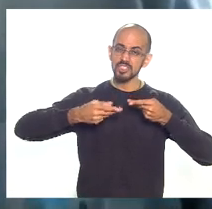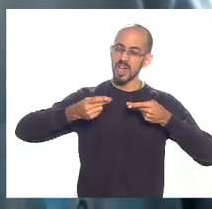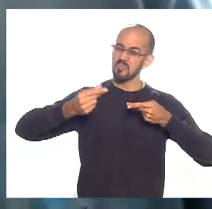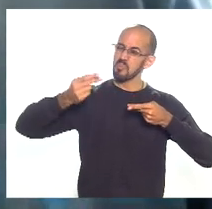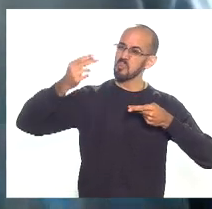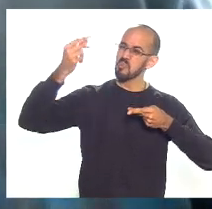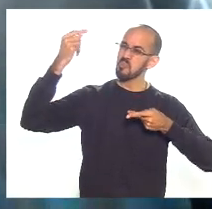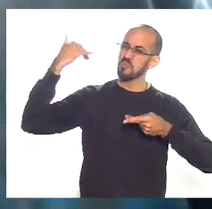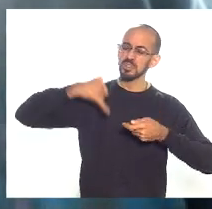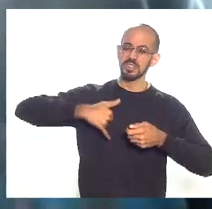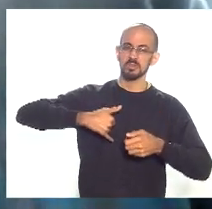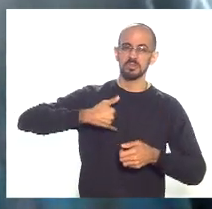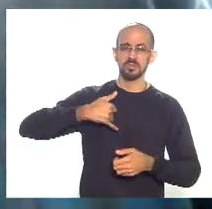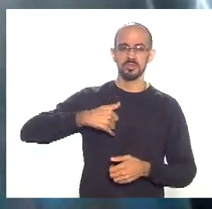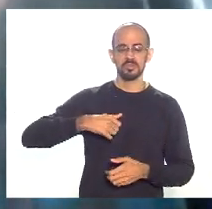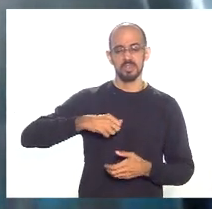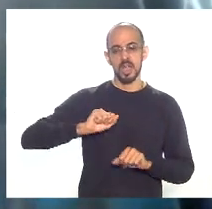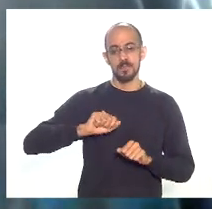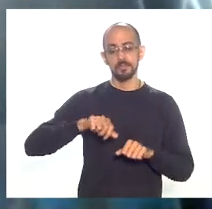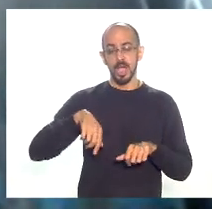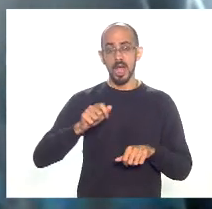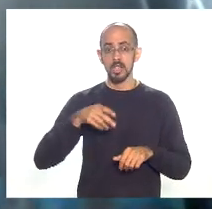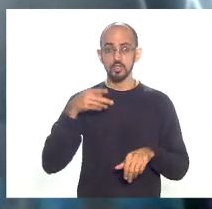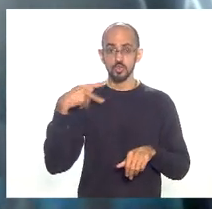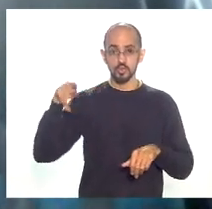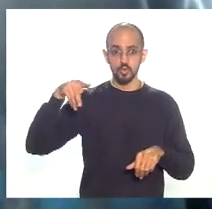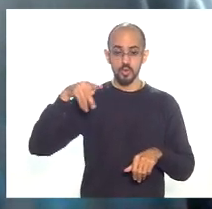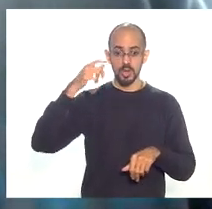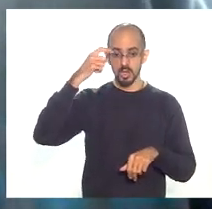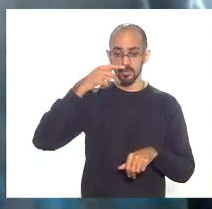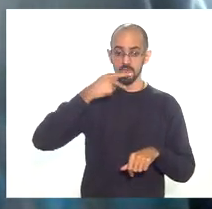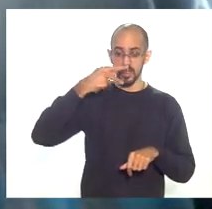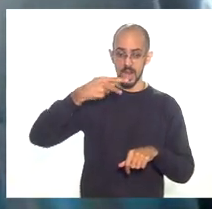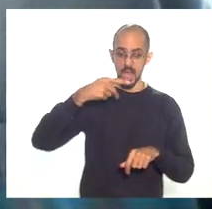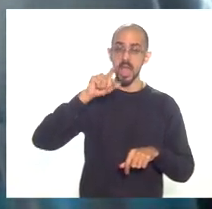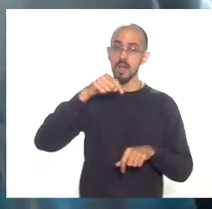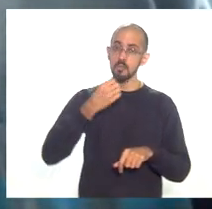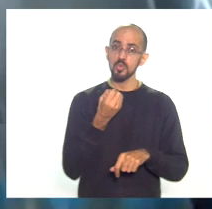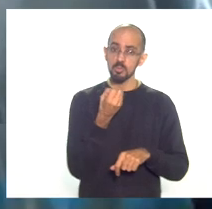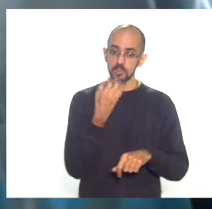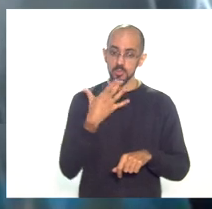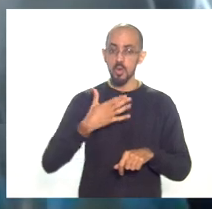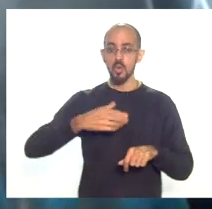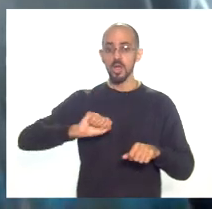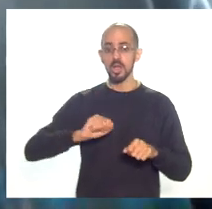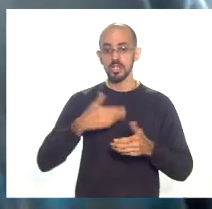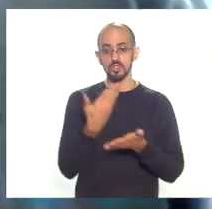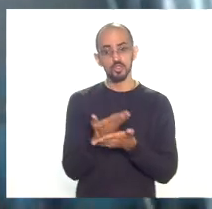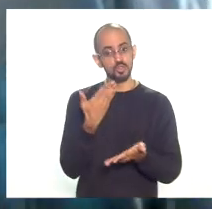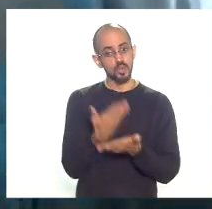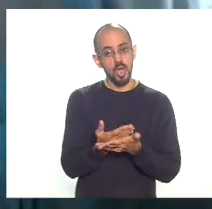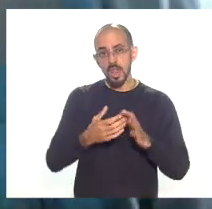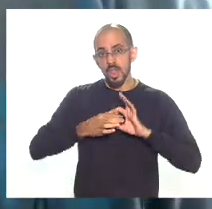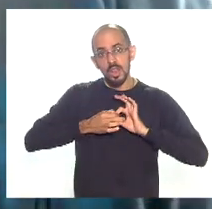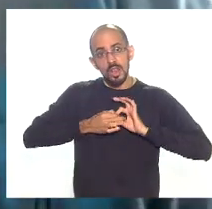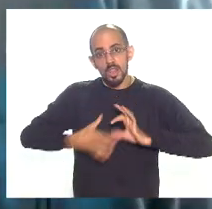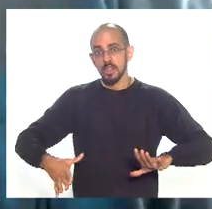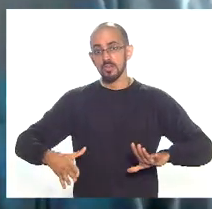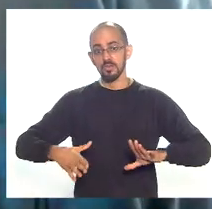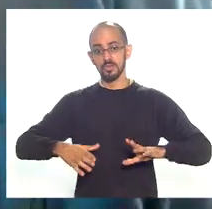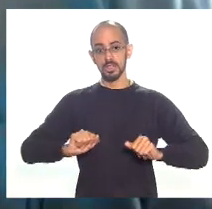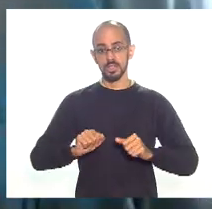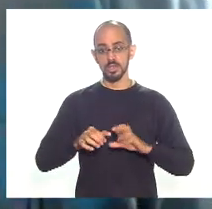a sua intervenção é muito boa a gente está discutindo liberdade escola sem mordaça e trazer a liberdade